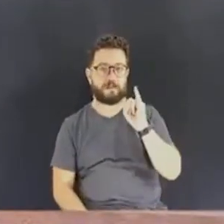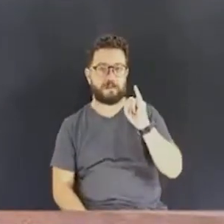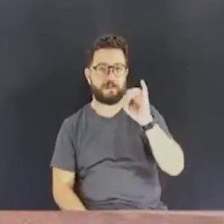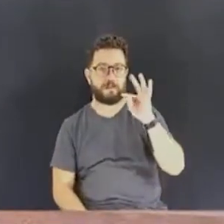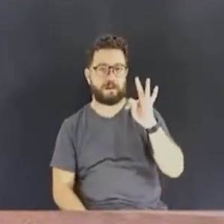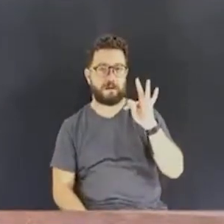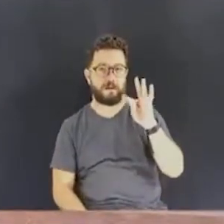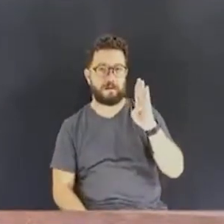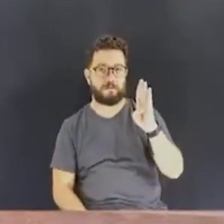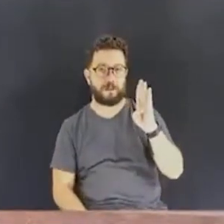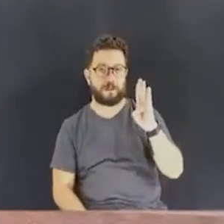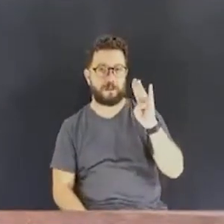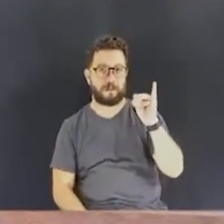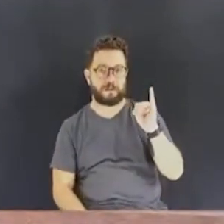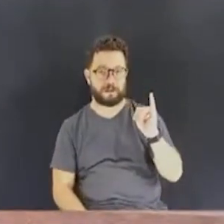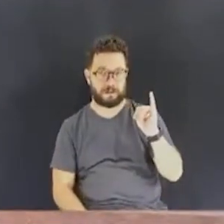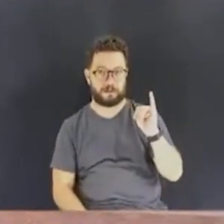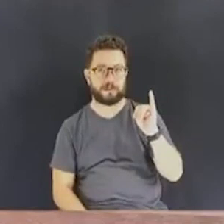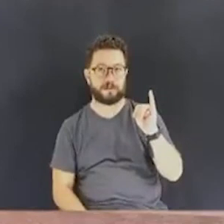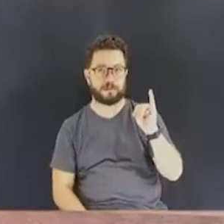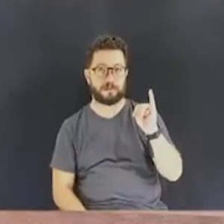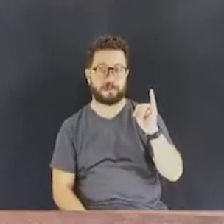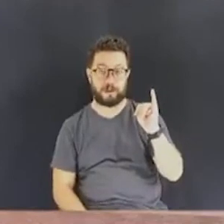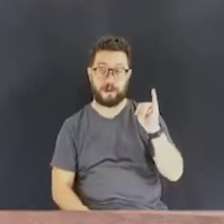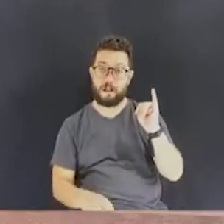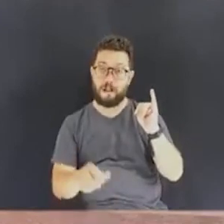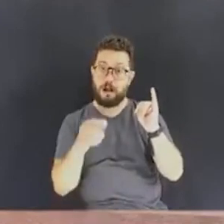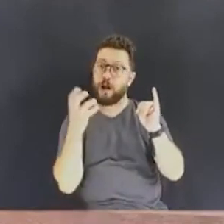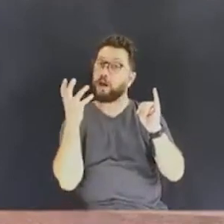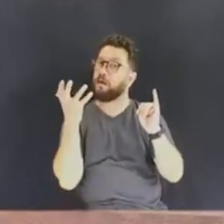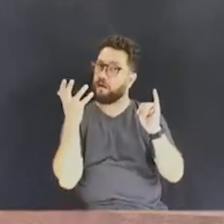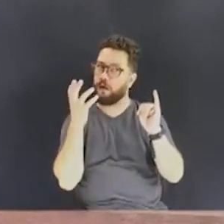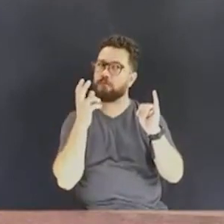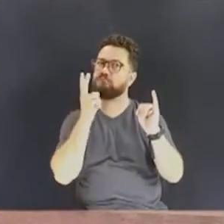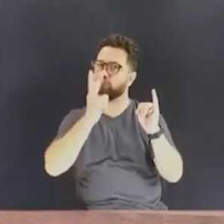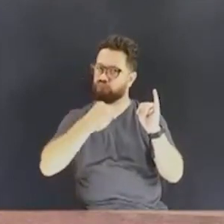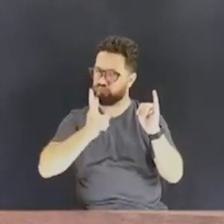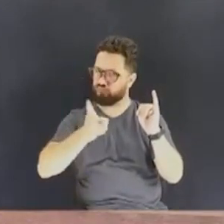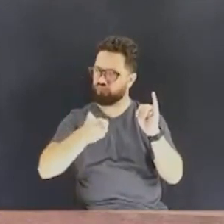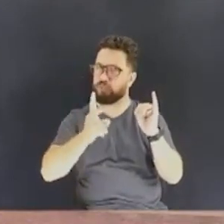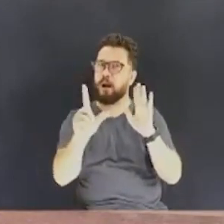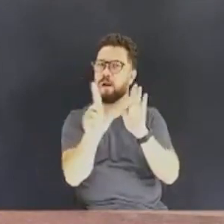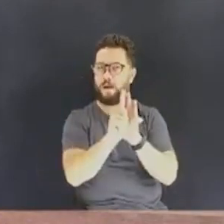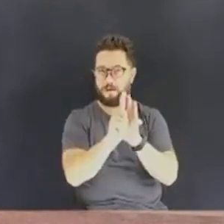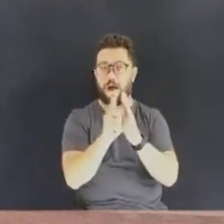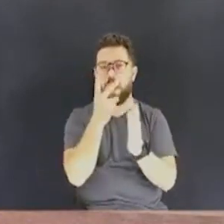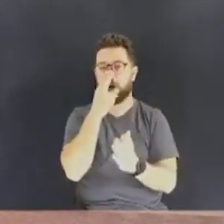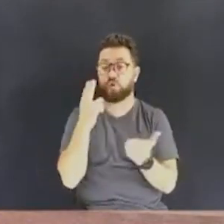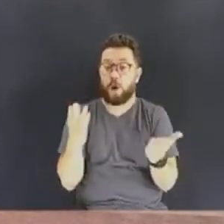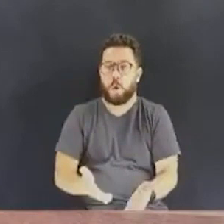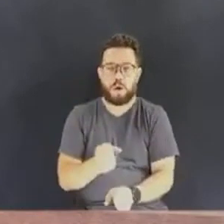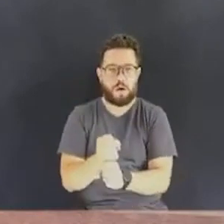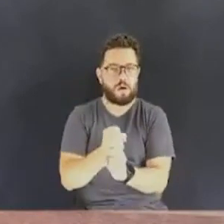Nós pretendemos que a lei permaneça, né? Nosso objetivo é que talvez a gente encaminhe ainda esse ano para que ela permaneça por mais